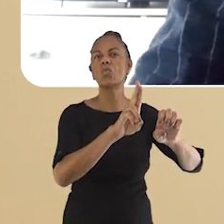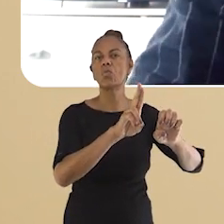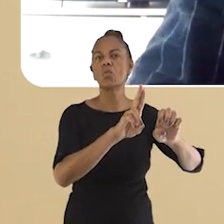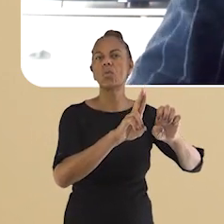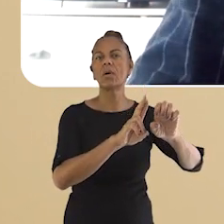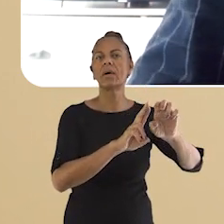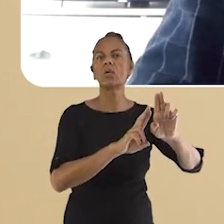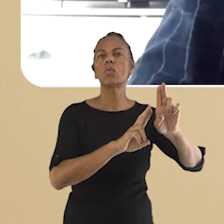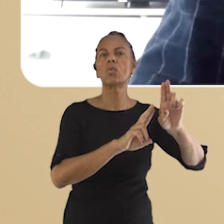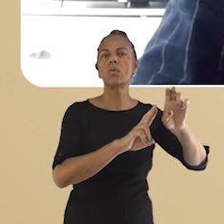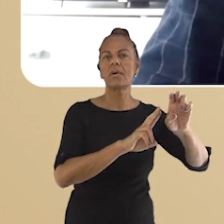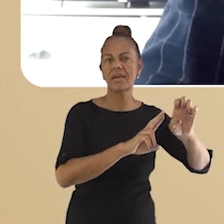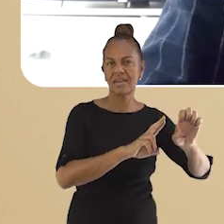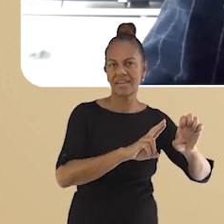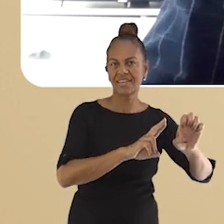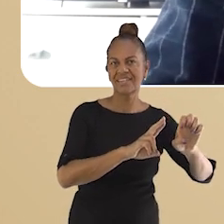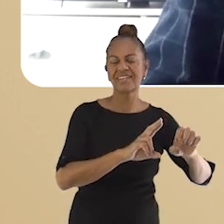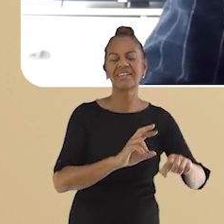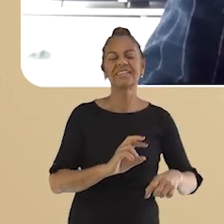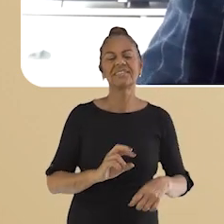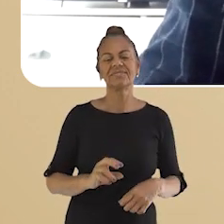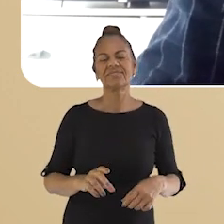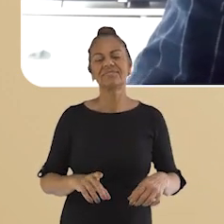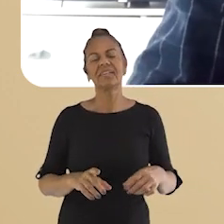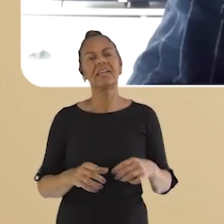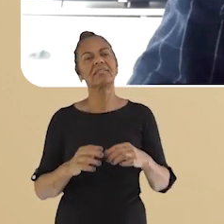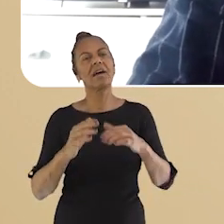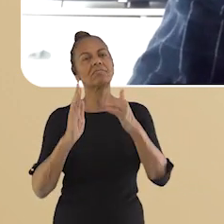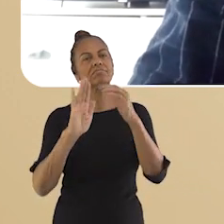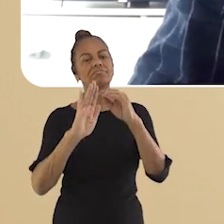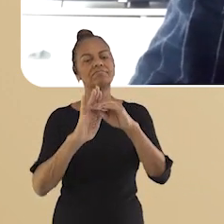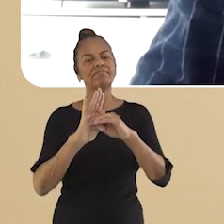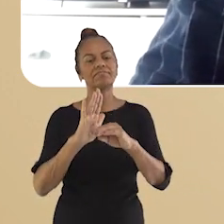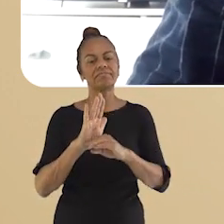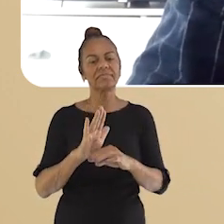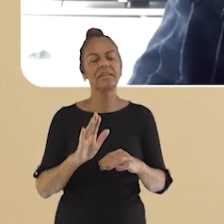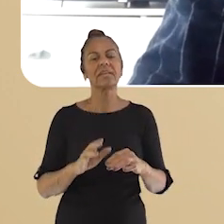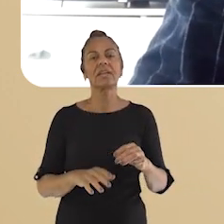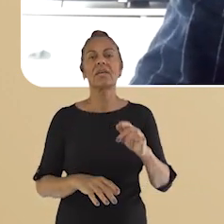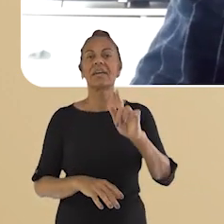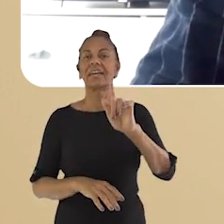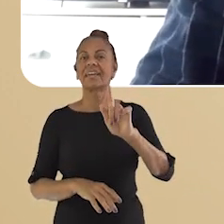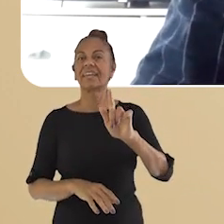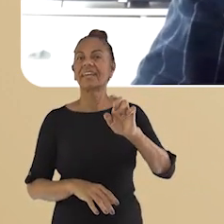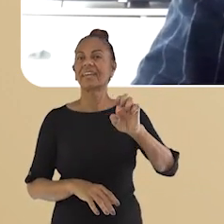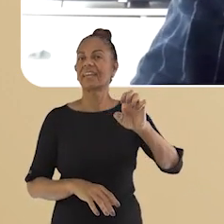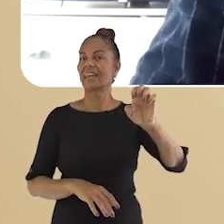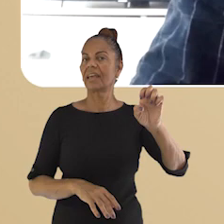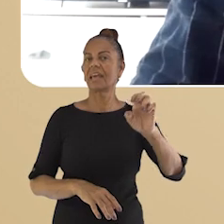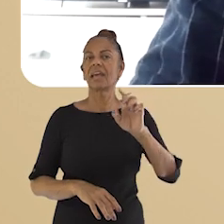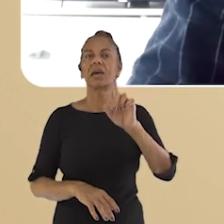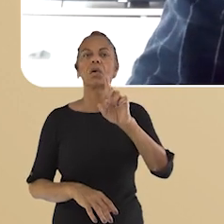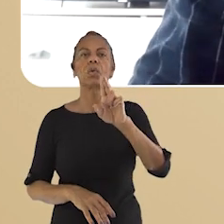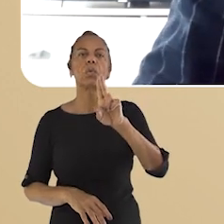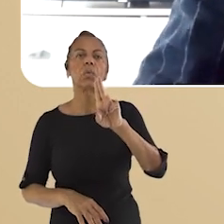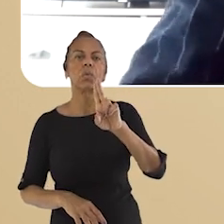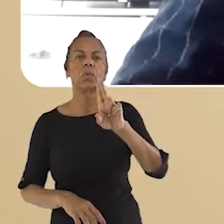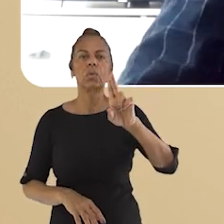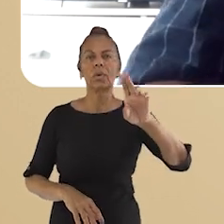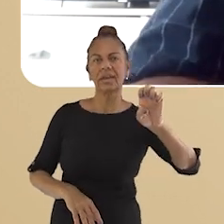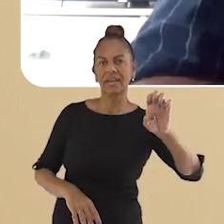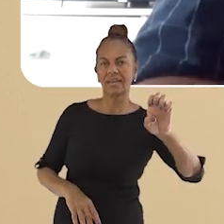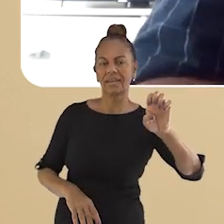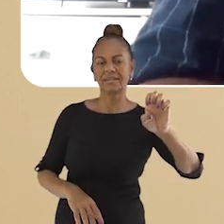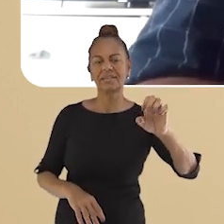palavra aguentar. Então aqui a sílaba não é G, o som não é G, mas sim gue,